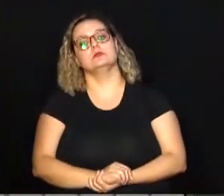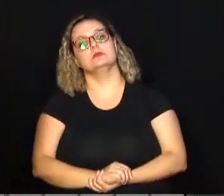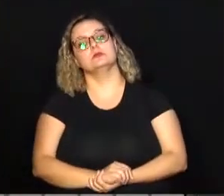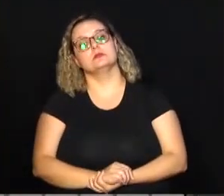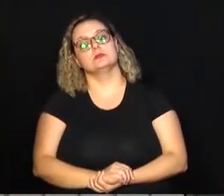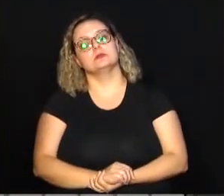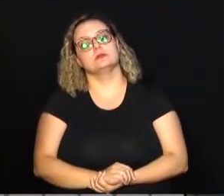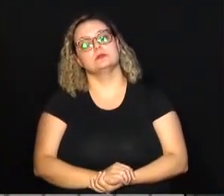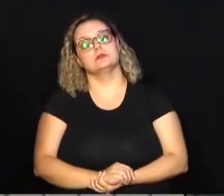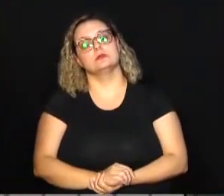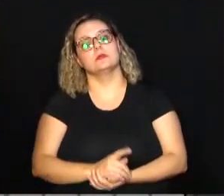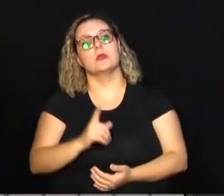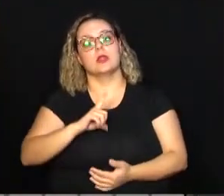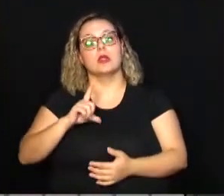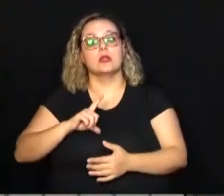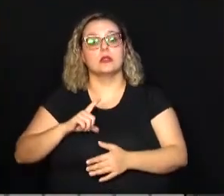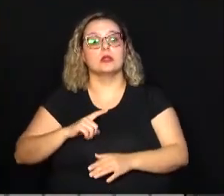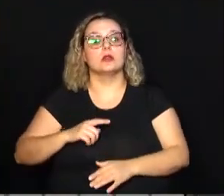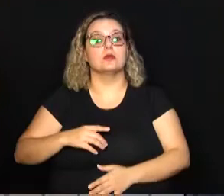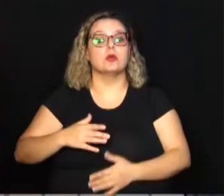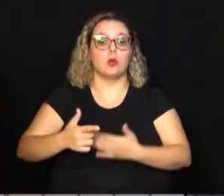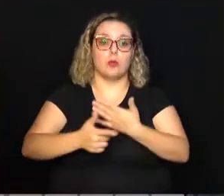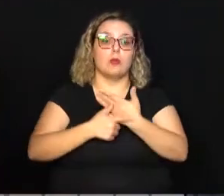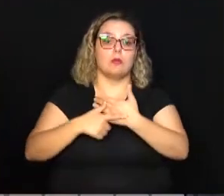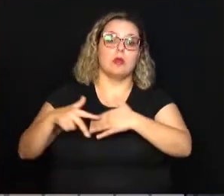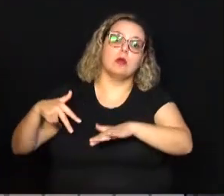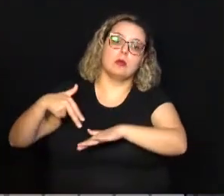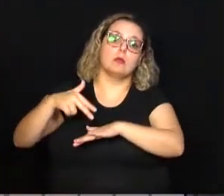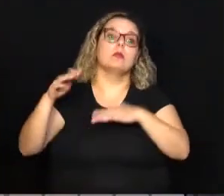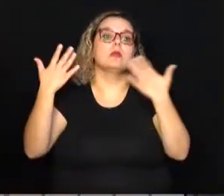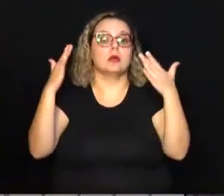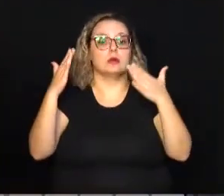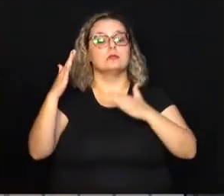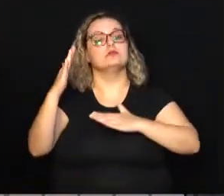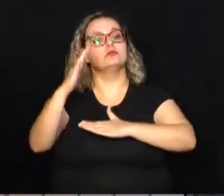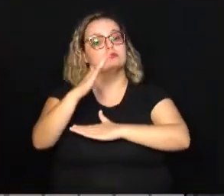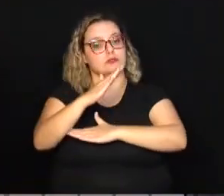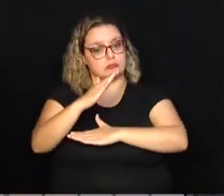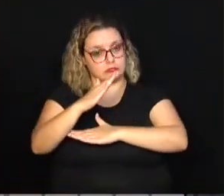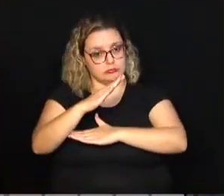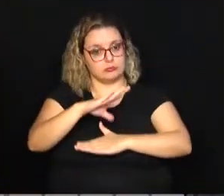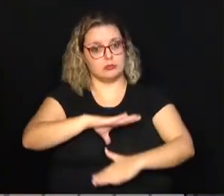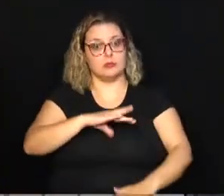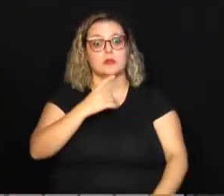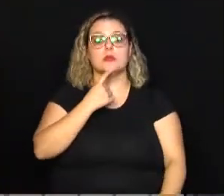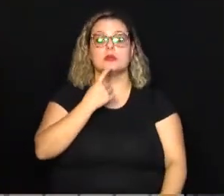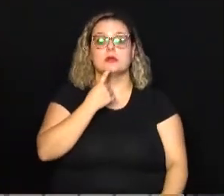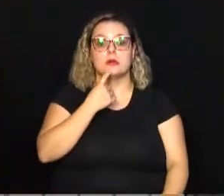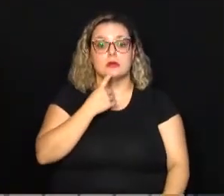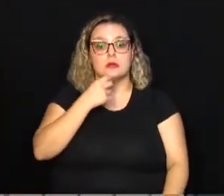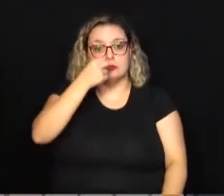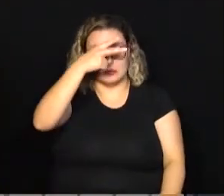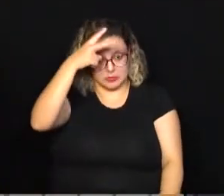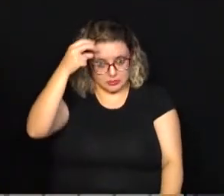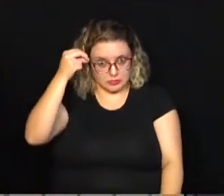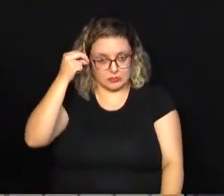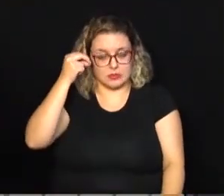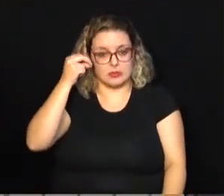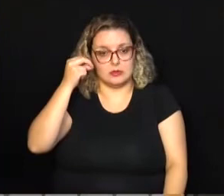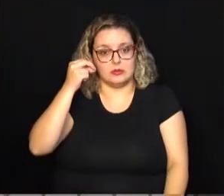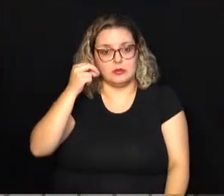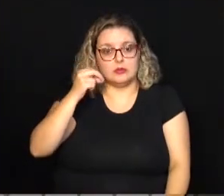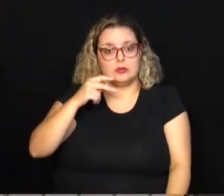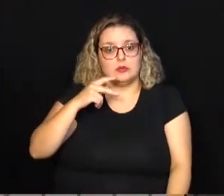tendo esse papel de protagonismo. Então, parabenizar a Câmara Municipal de Campinas, parabenizar a Prefeitura Municipal, na pessoa do